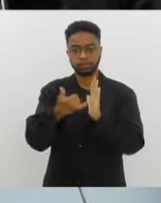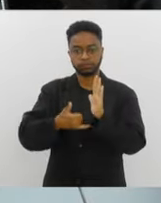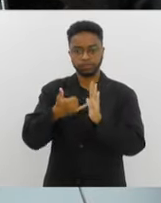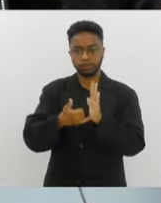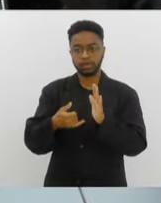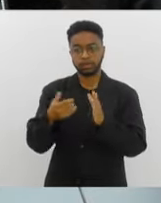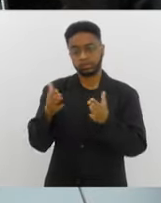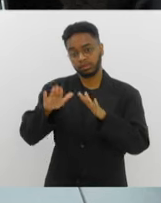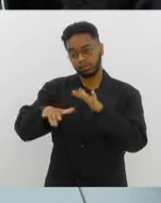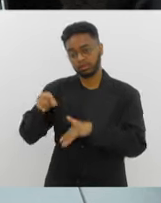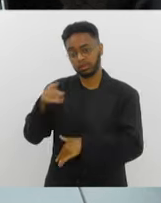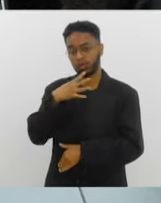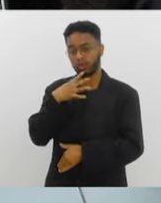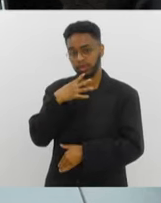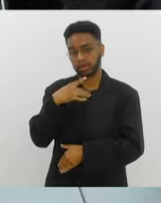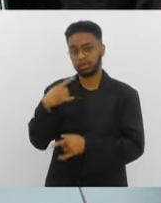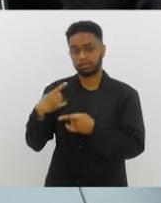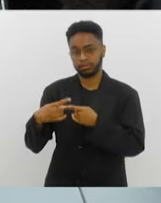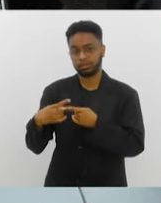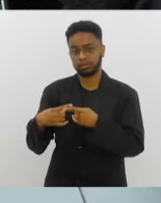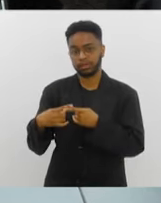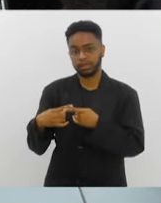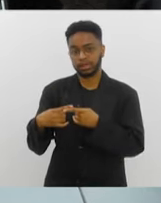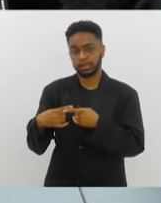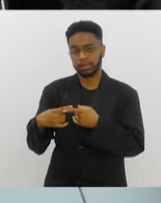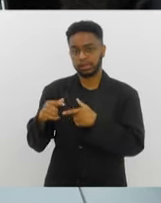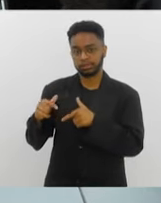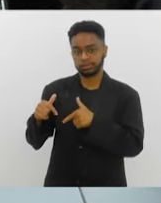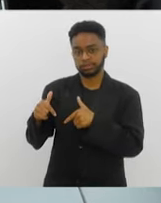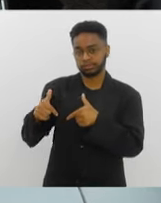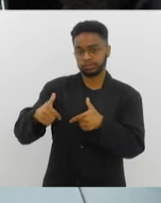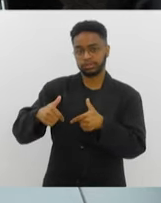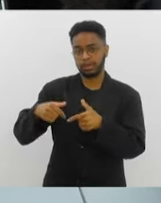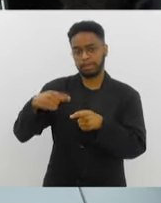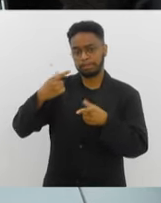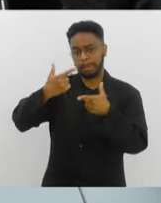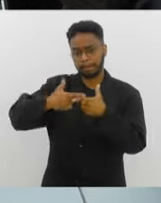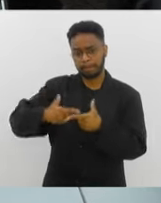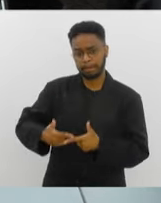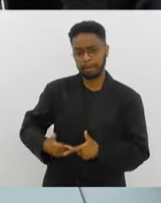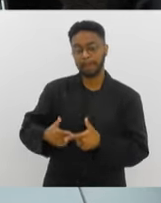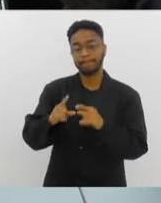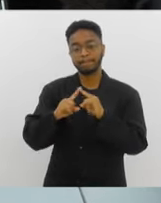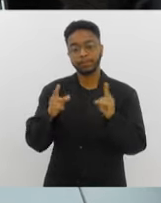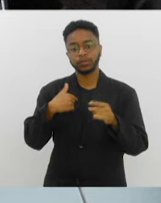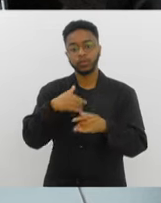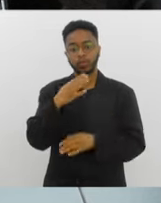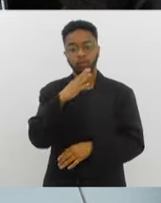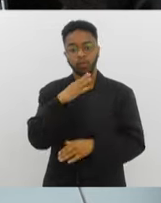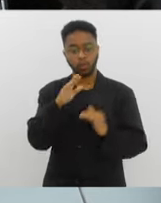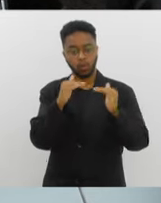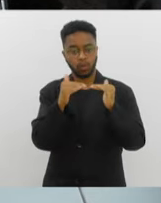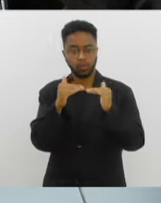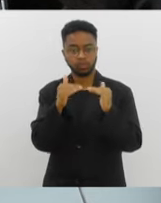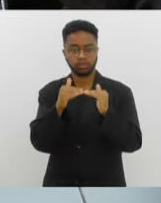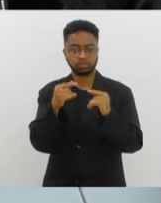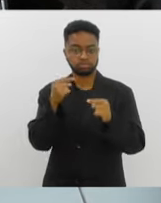cima a baixo. E eu estou concordando pela